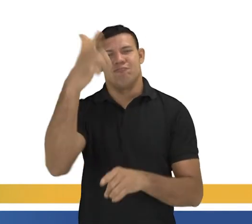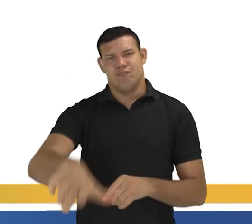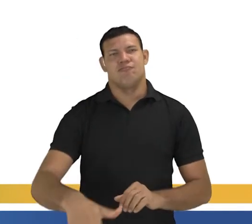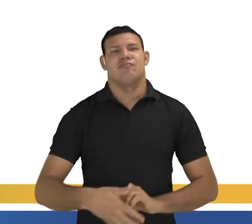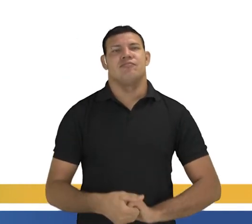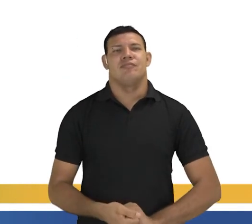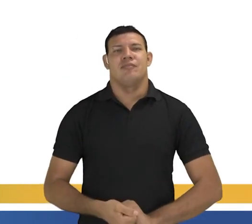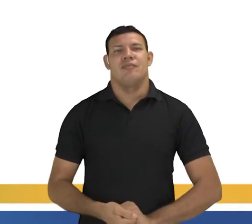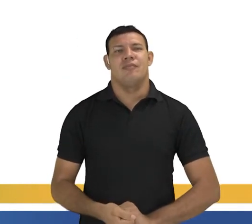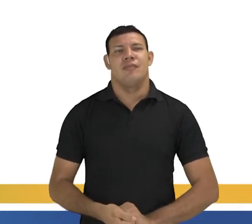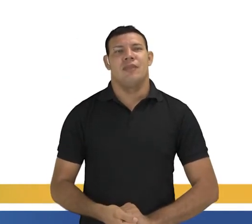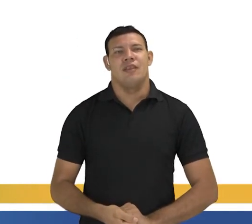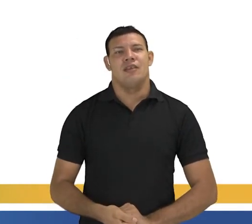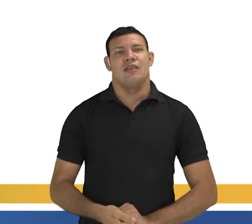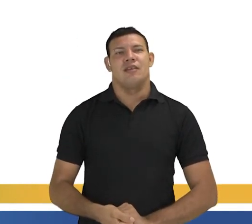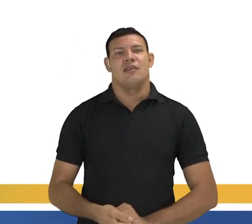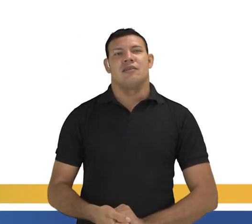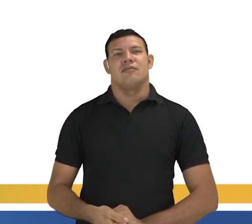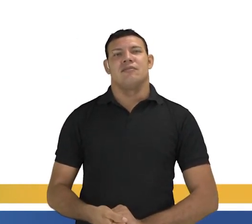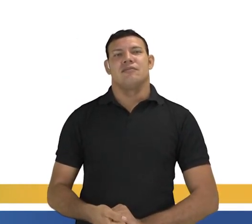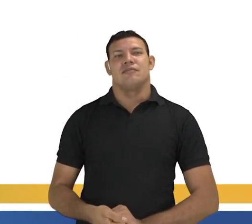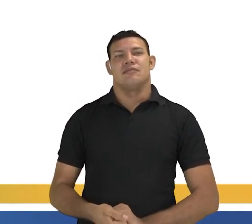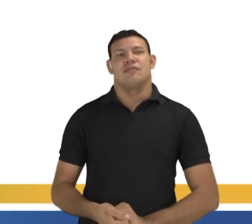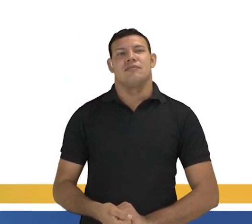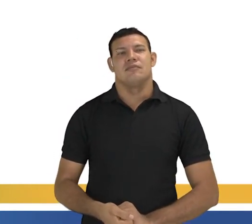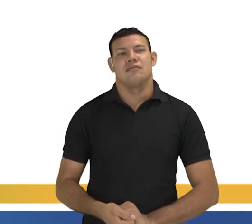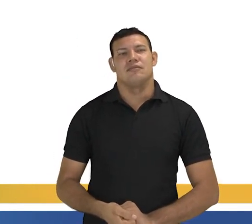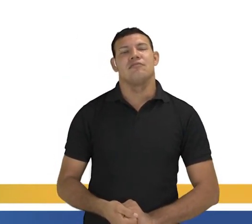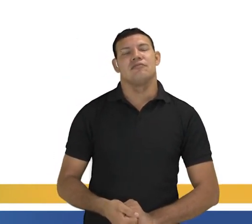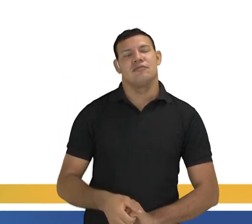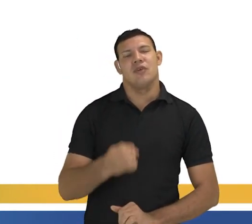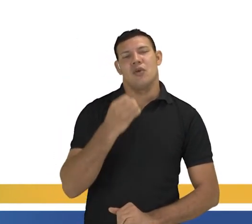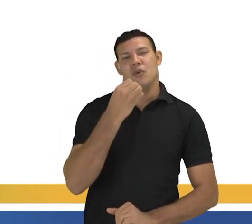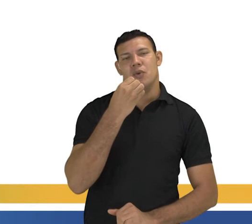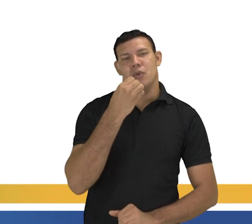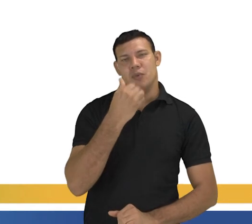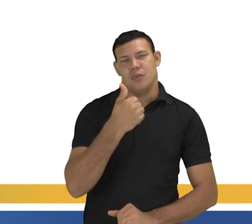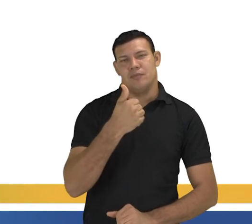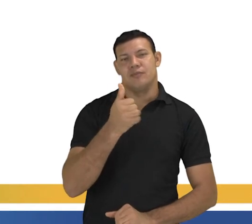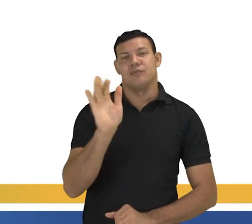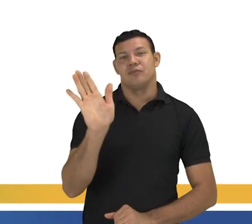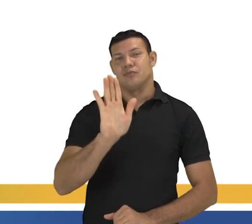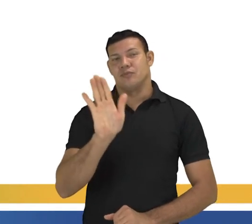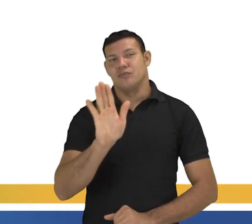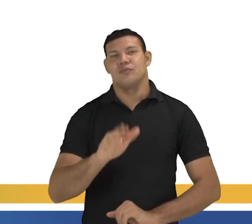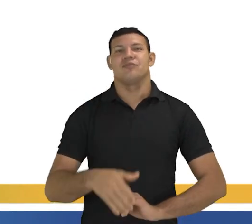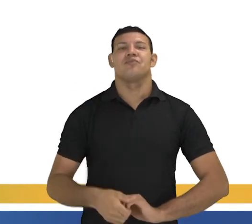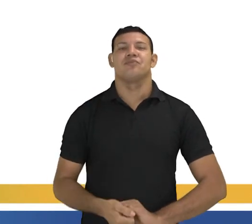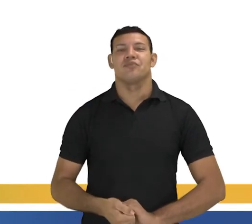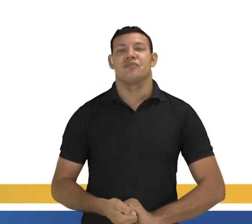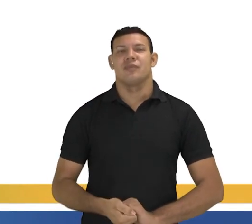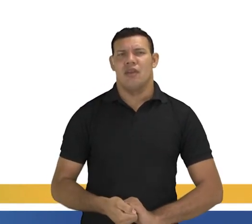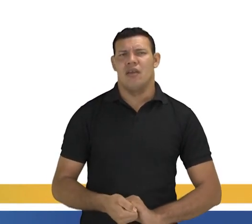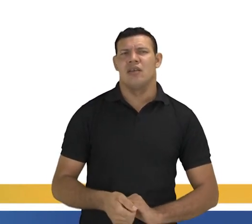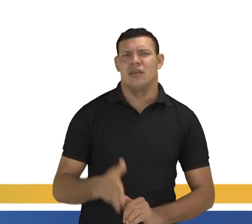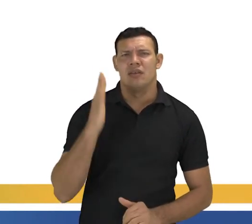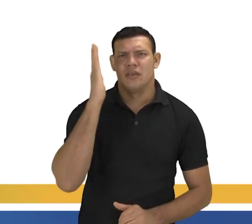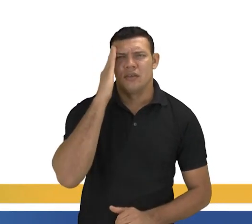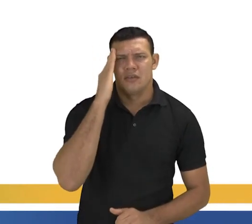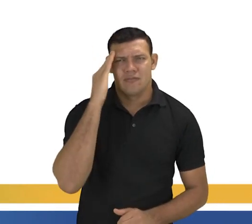ya. Tudo bem, te vejo depois. Então, vocês viram um pouquinho das lacunas? Deu para entender um pouquinho com a tradução? Ajudou um pouquinho a